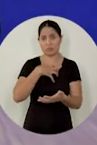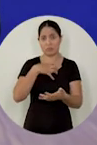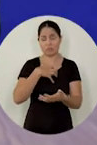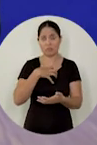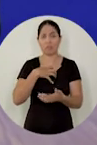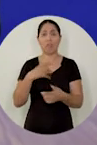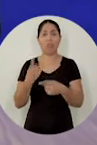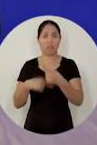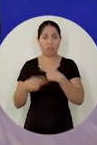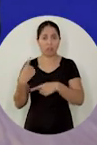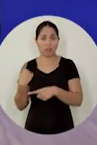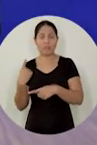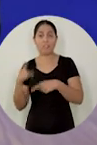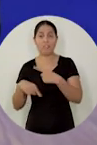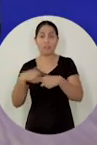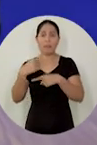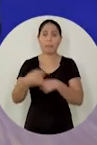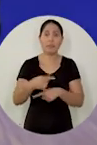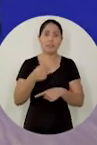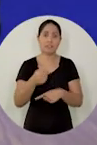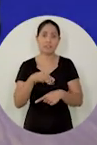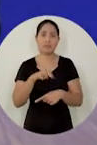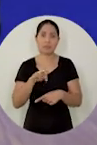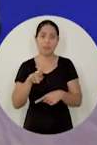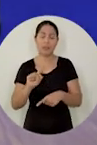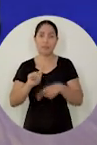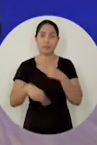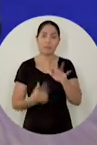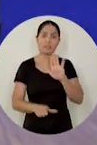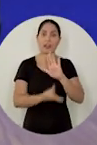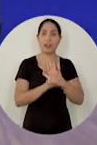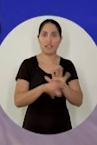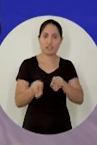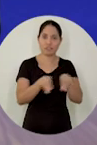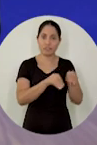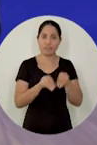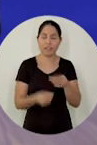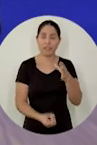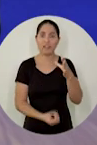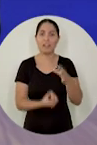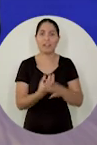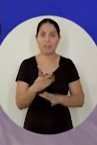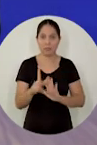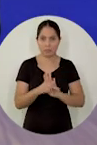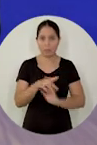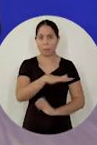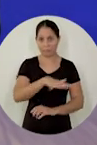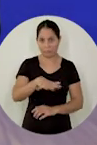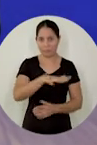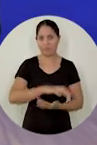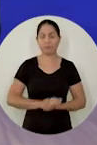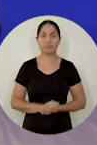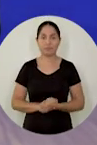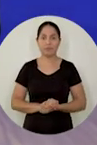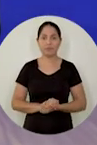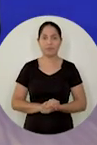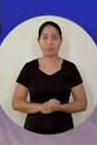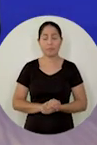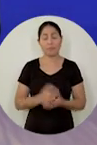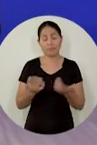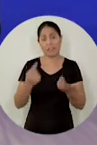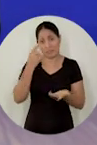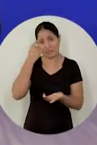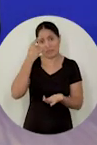hereditárias, posteriormente com as sesmarias e a aprovação da Lei de Terras, criando as bases de formação do latifúndio.